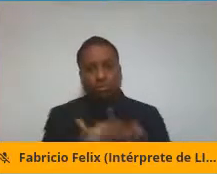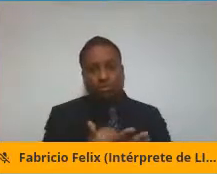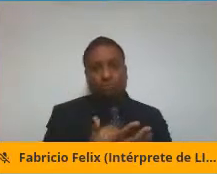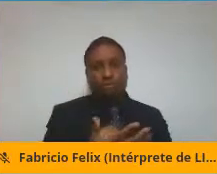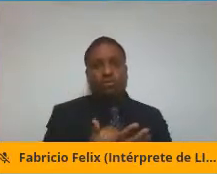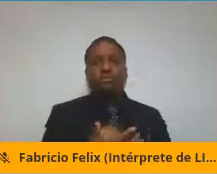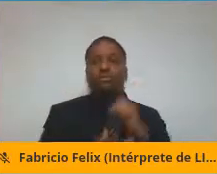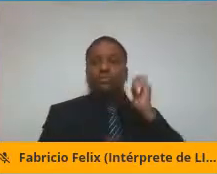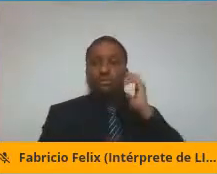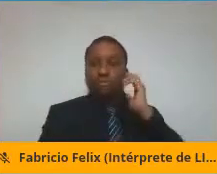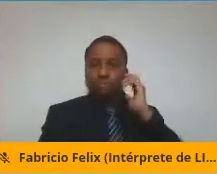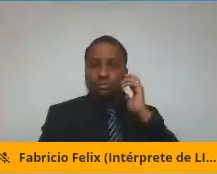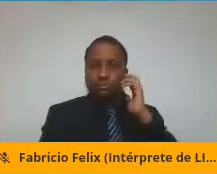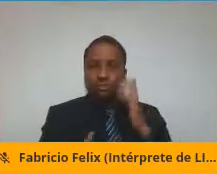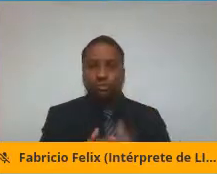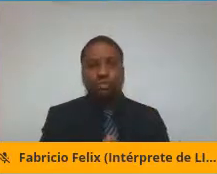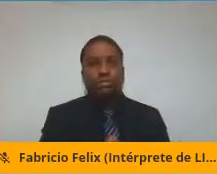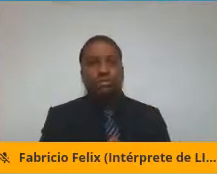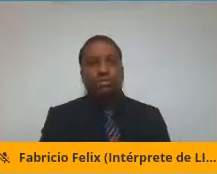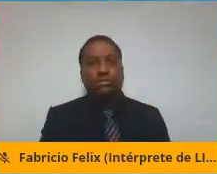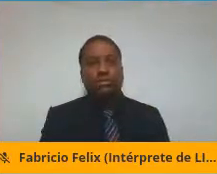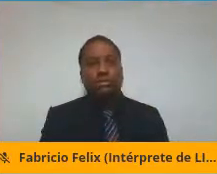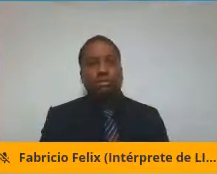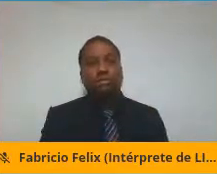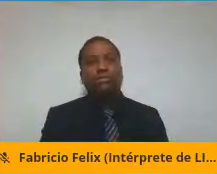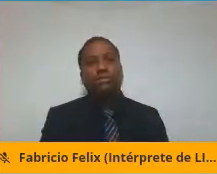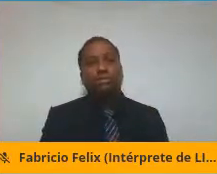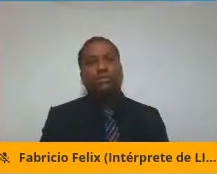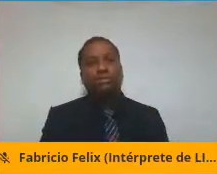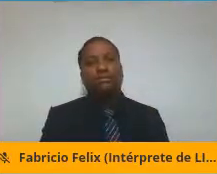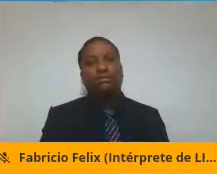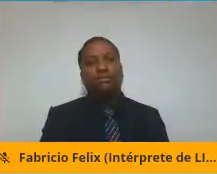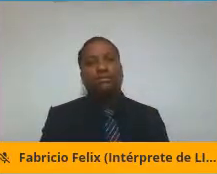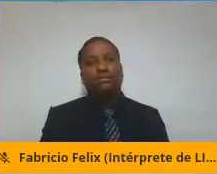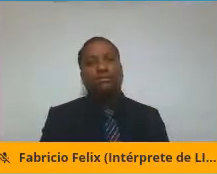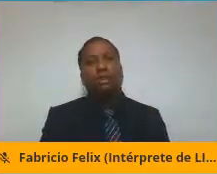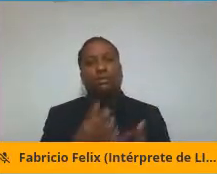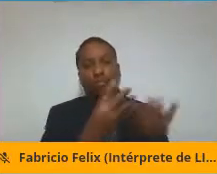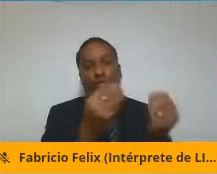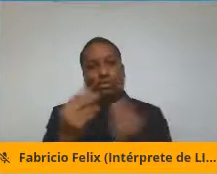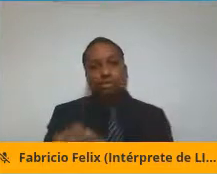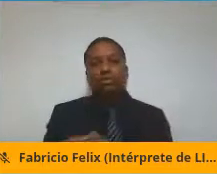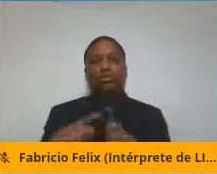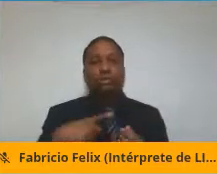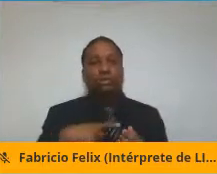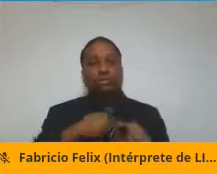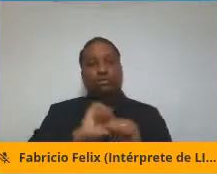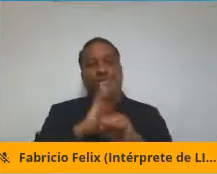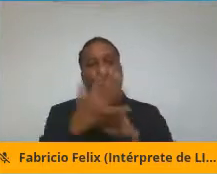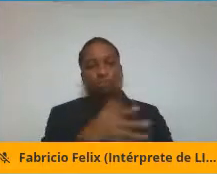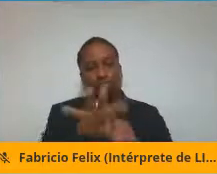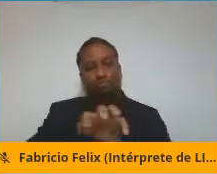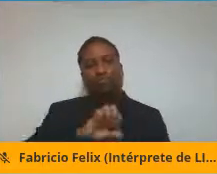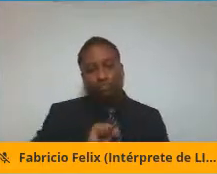importante, infelizmente, que a gente tem visto nos pacientes que tiveram Covid. Então, isso aqui é só para ter uma